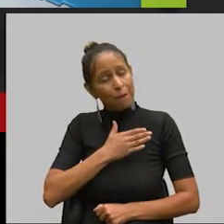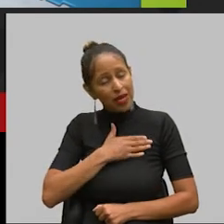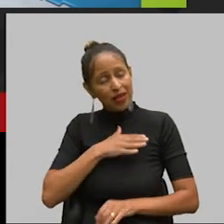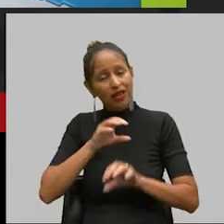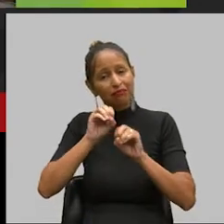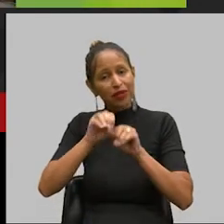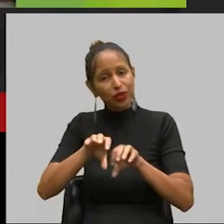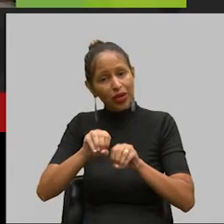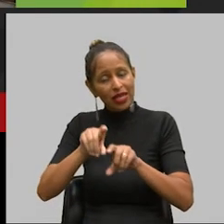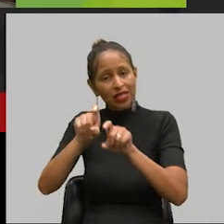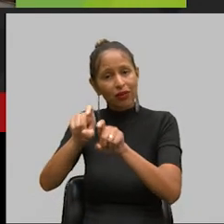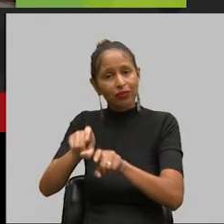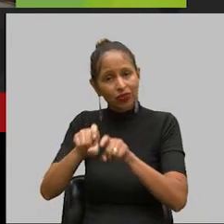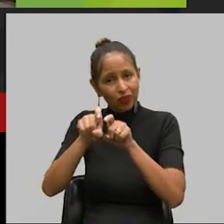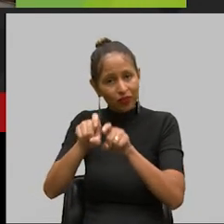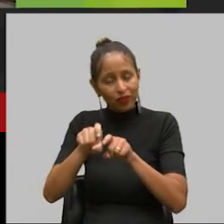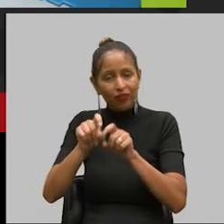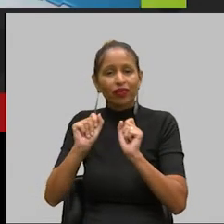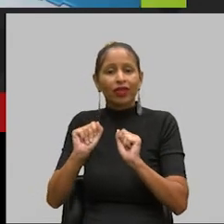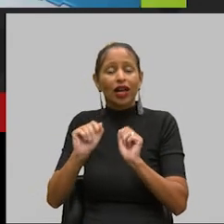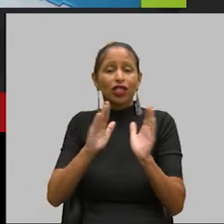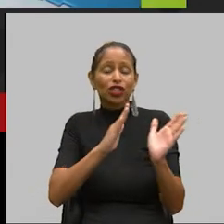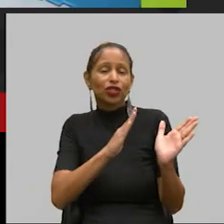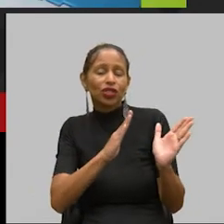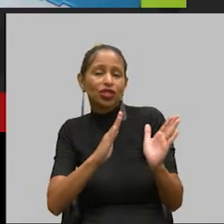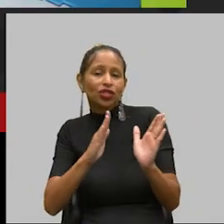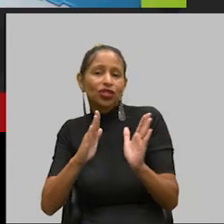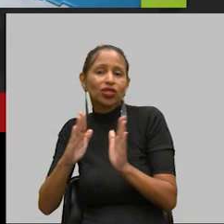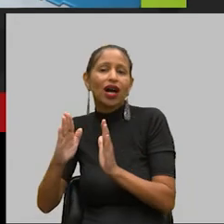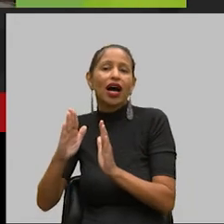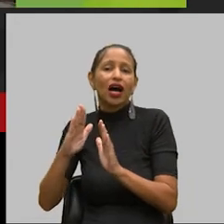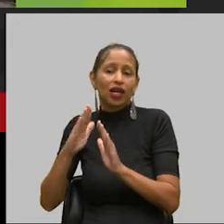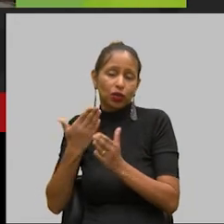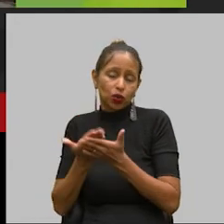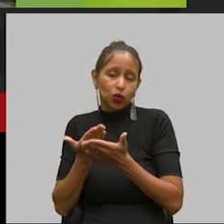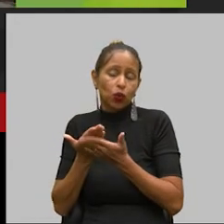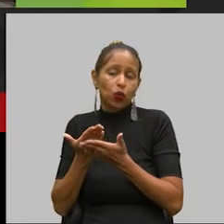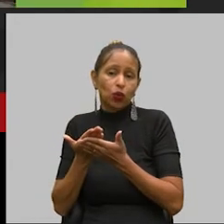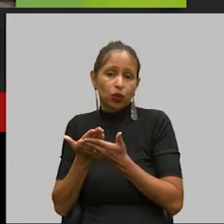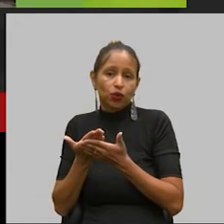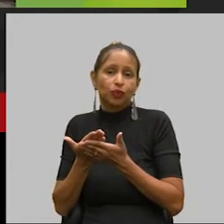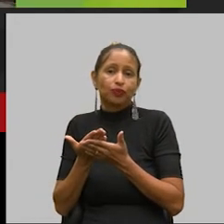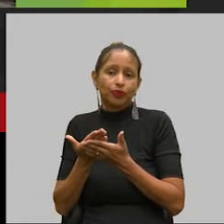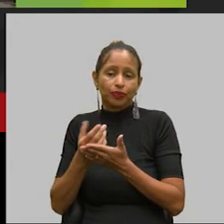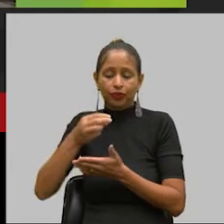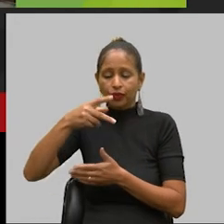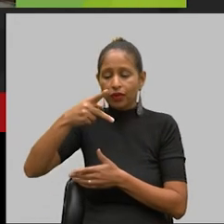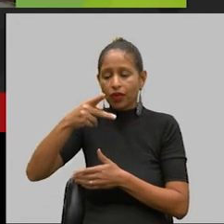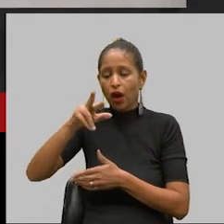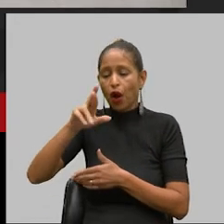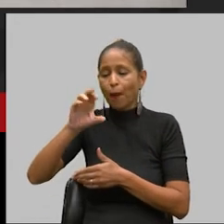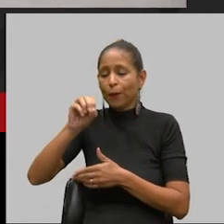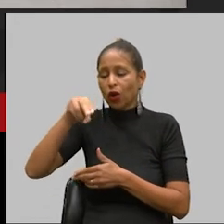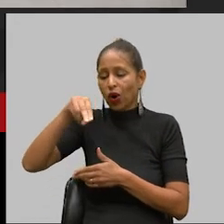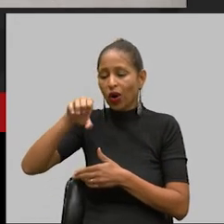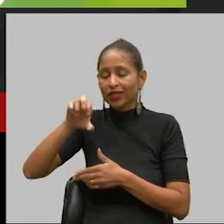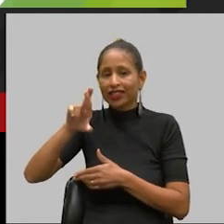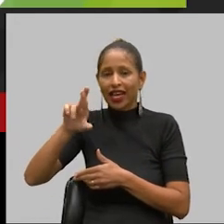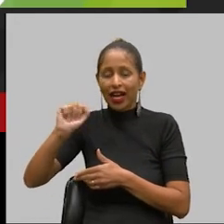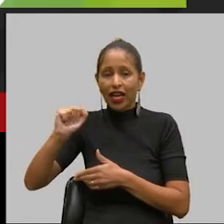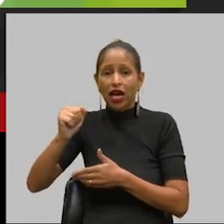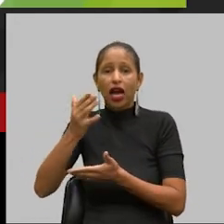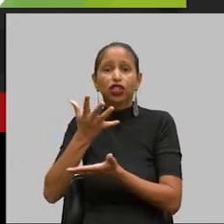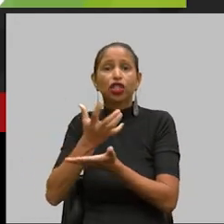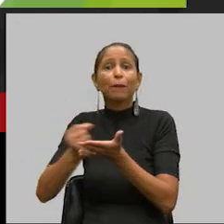do Campo né Por ter passado por vários estudos do pronera que tinha desaparecido no governo